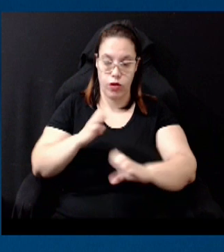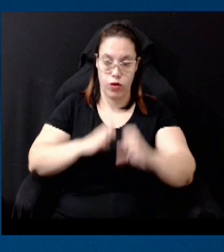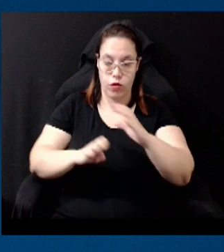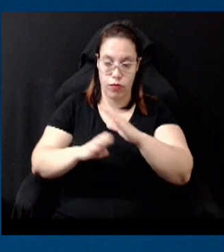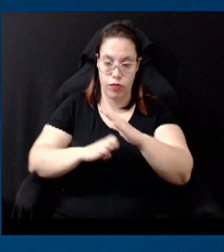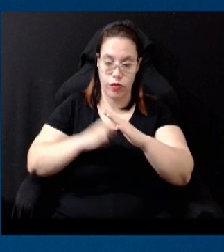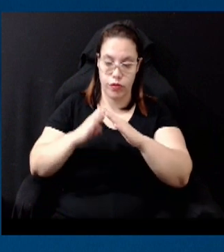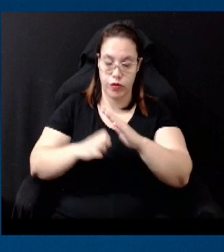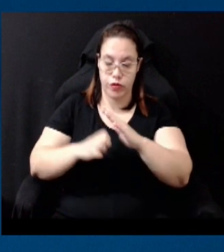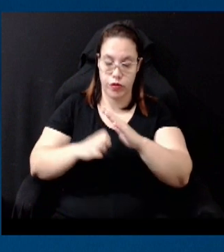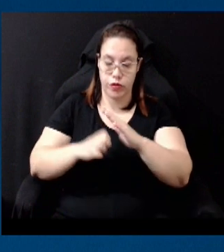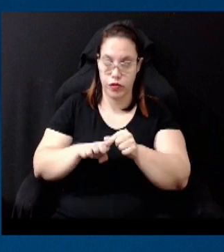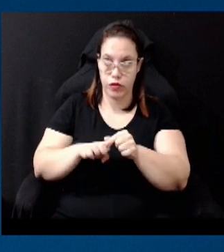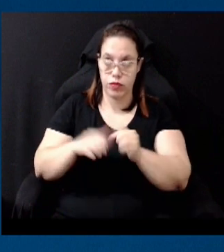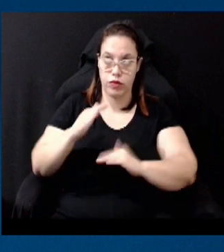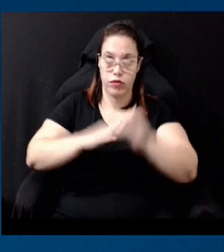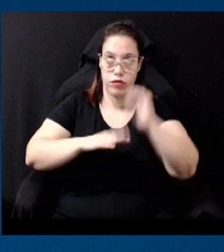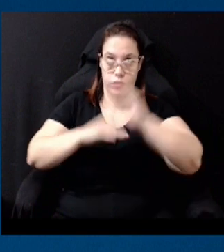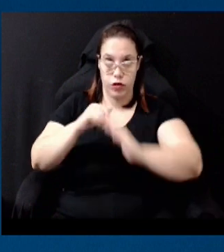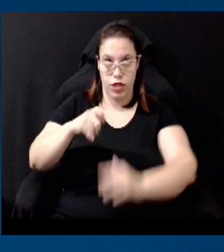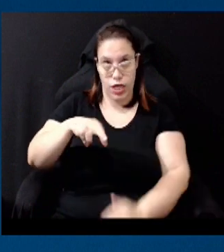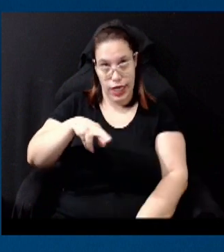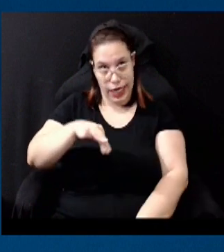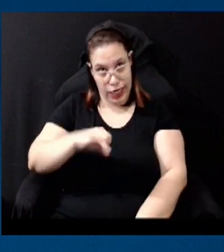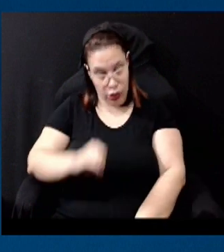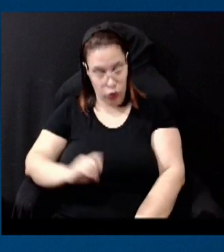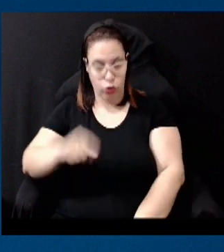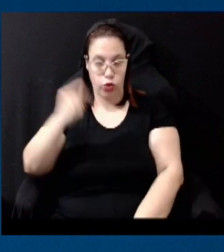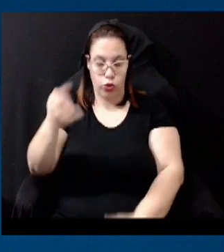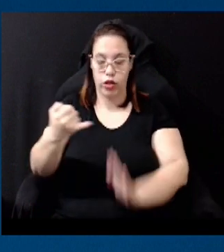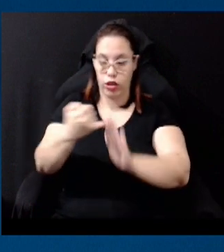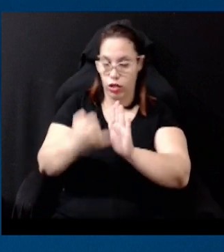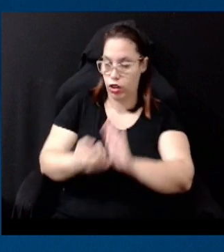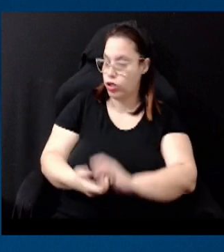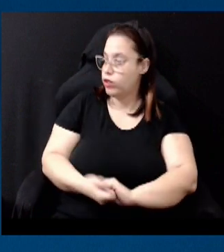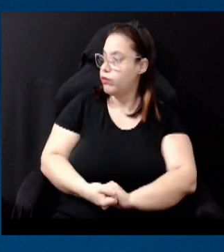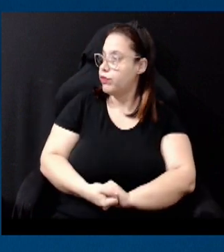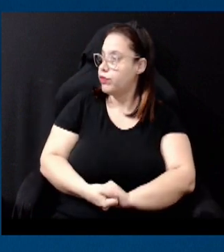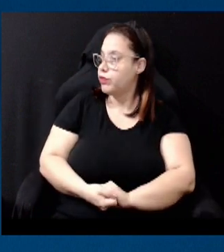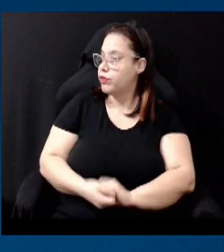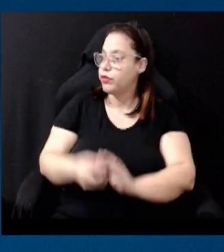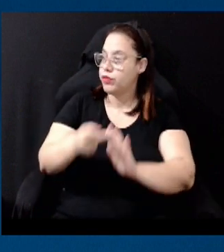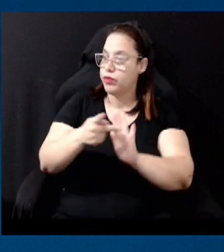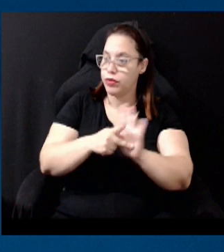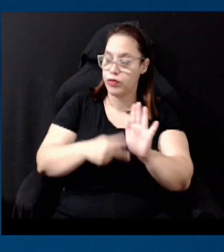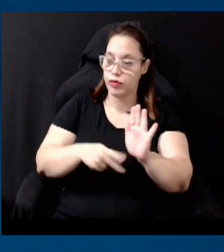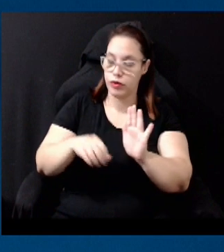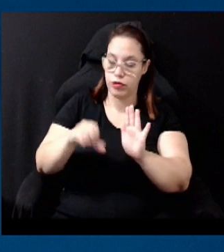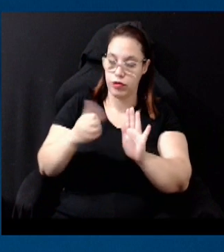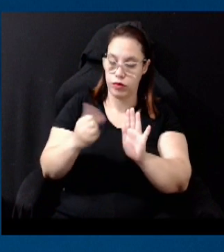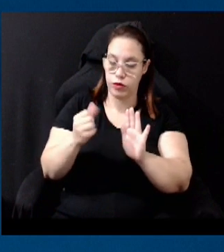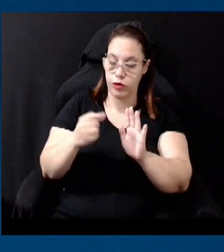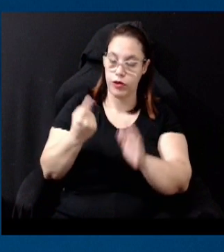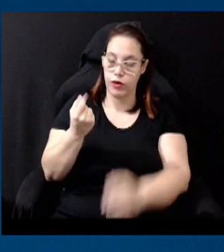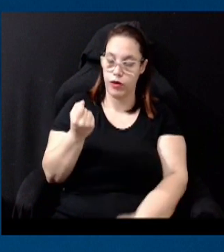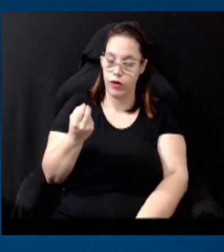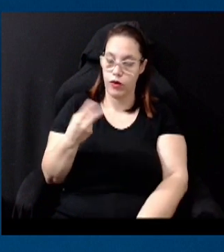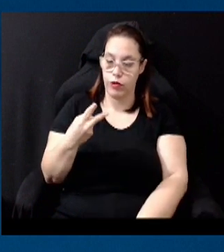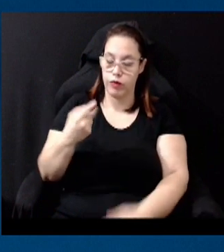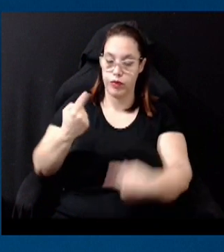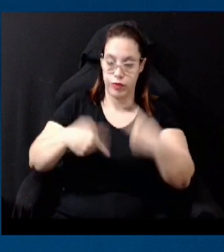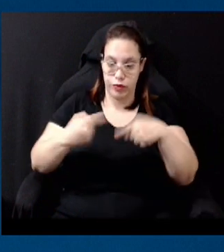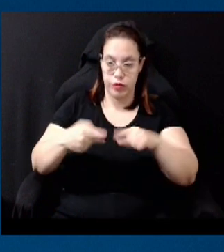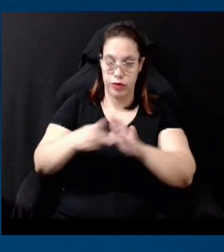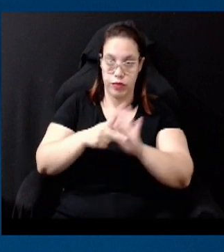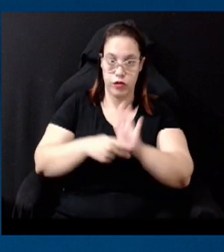gestão e tratamento de resíduos e outras entidades. O item 11 é a segunda discussão do projeto do